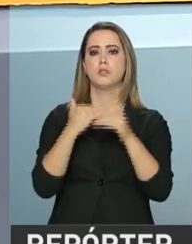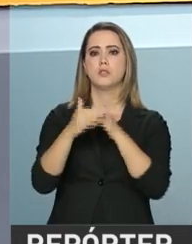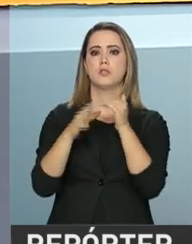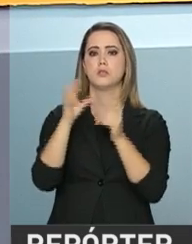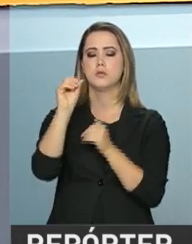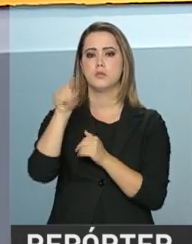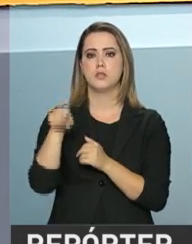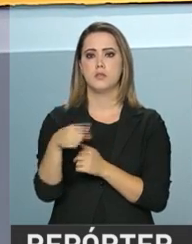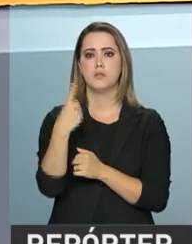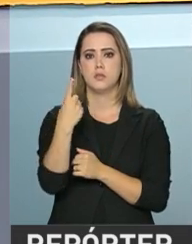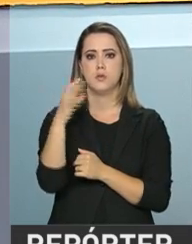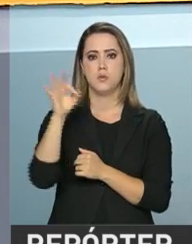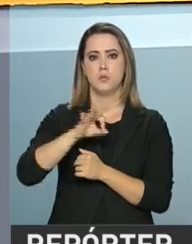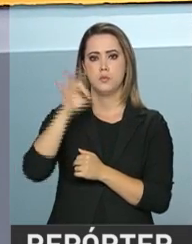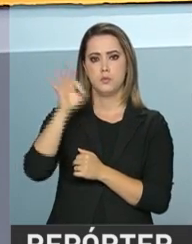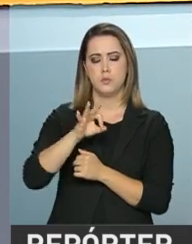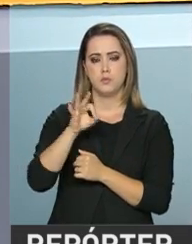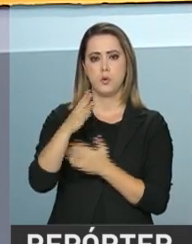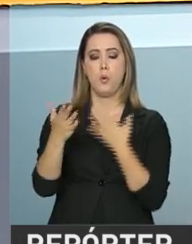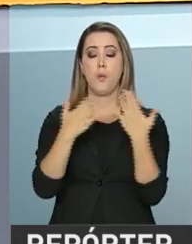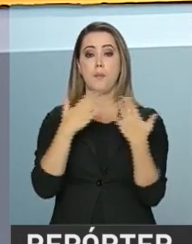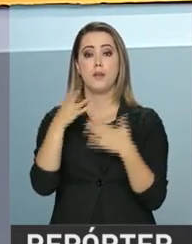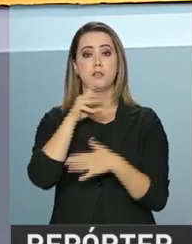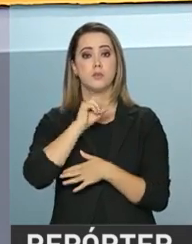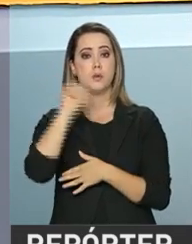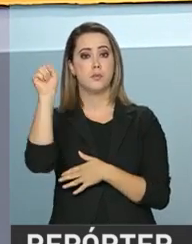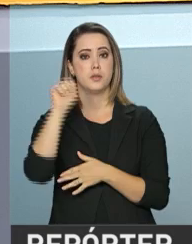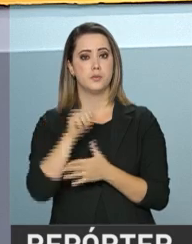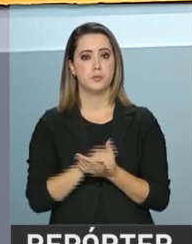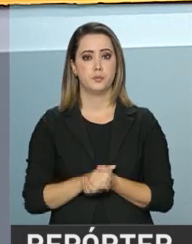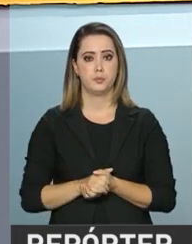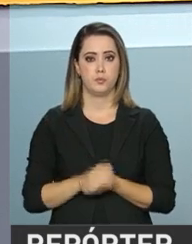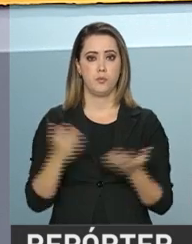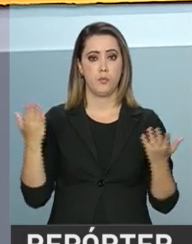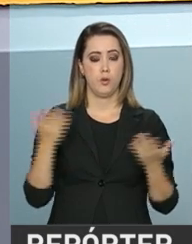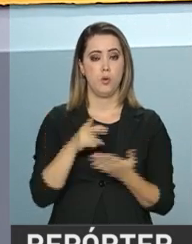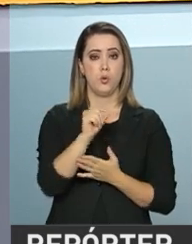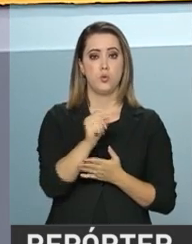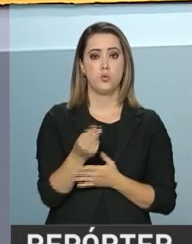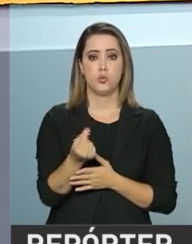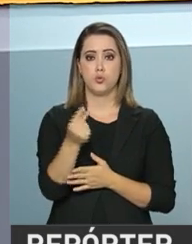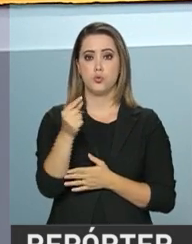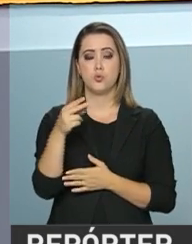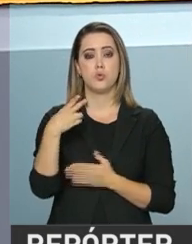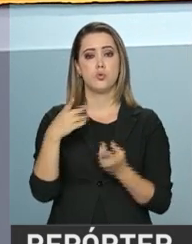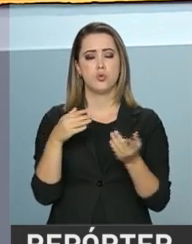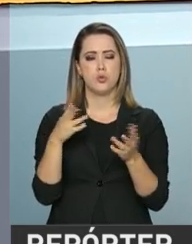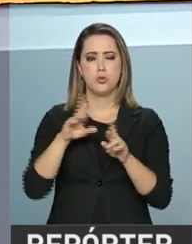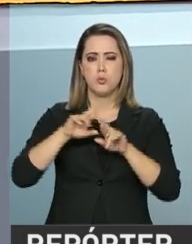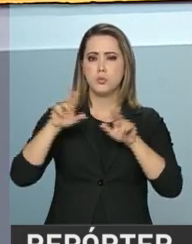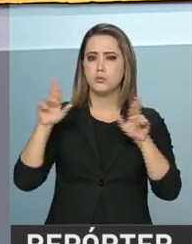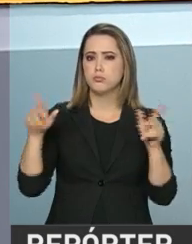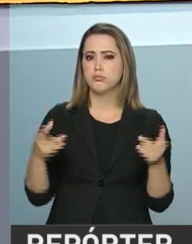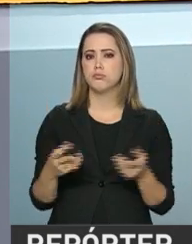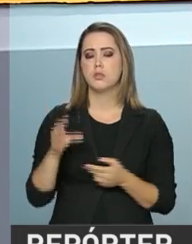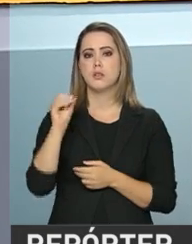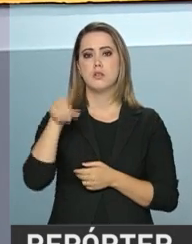de 0,1% em comparação com abril. A receita nominal também registrou variação positiva,